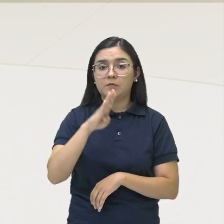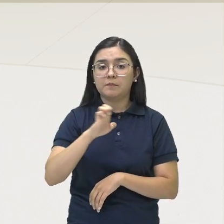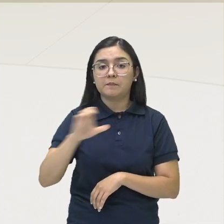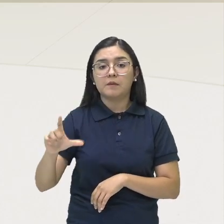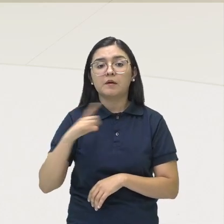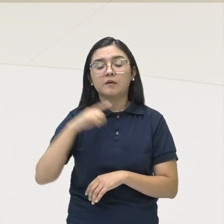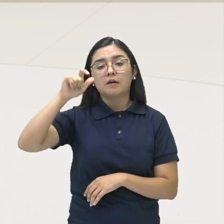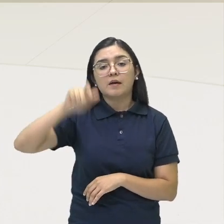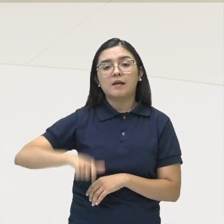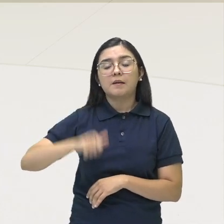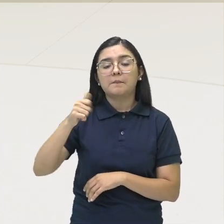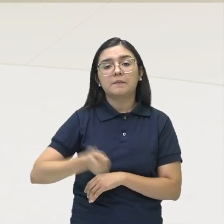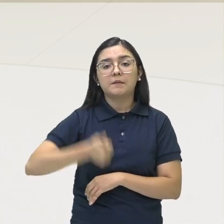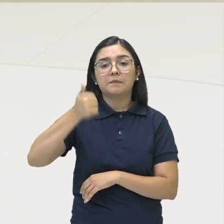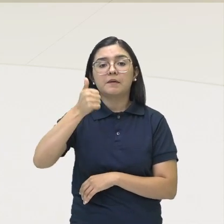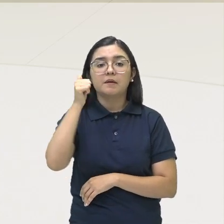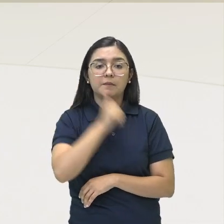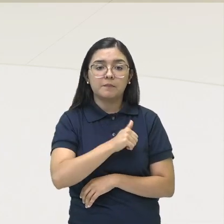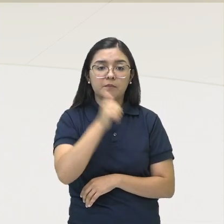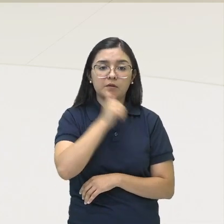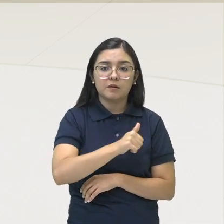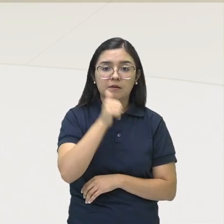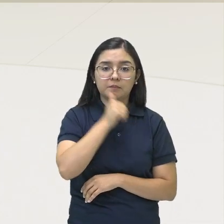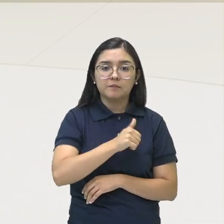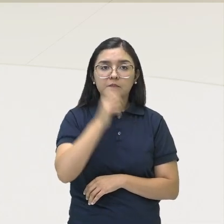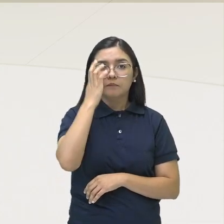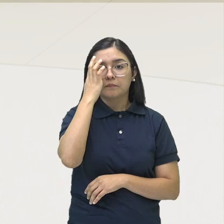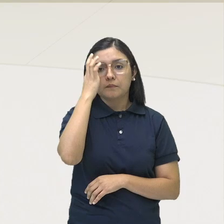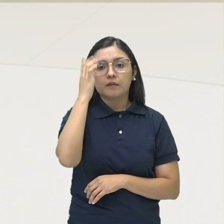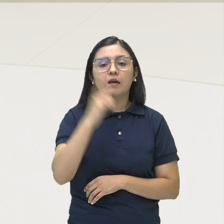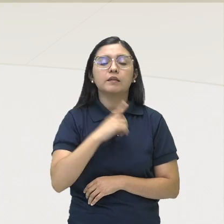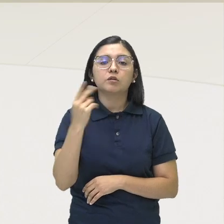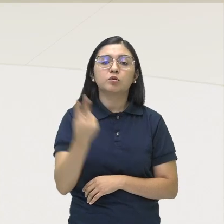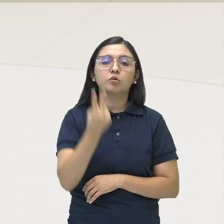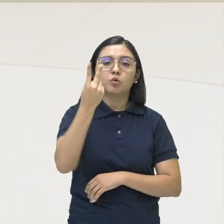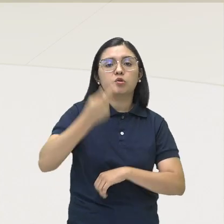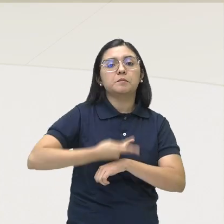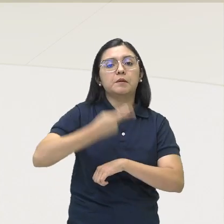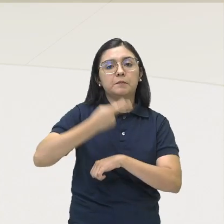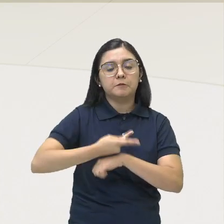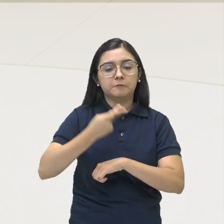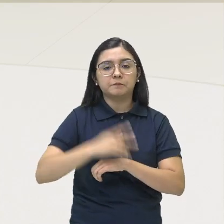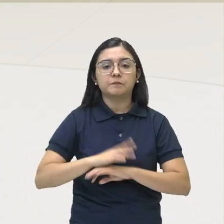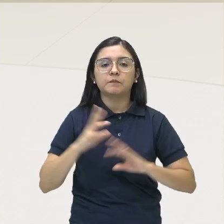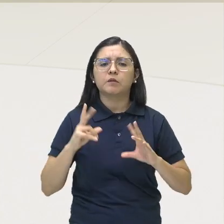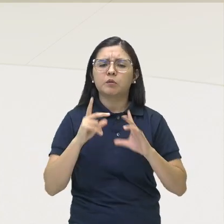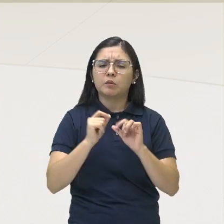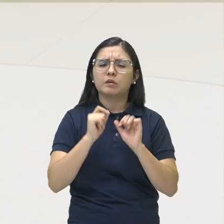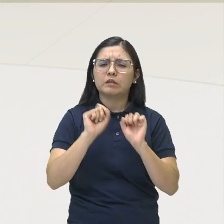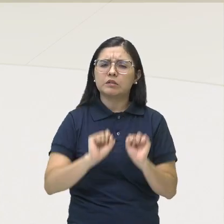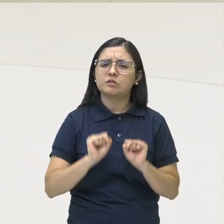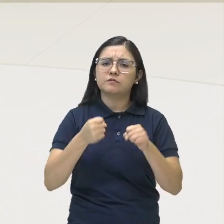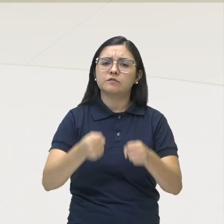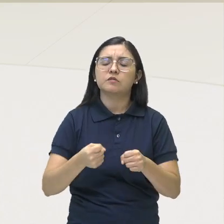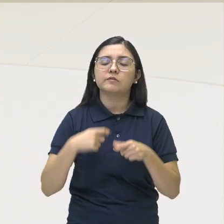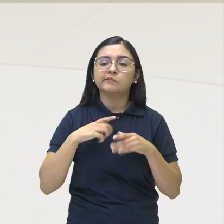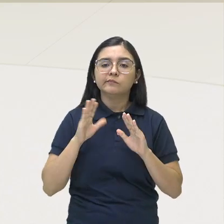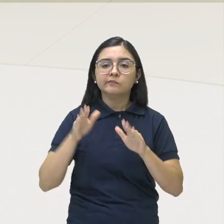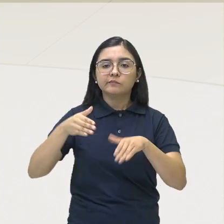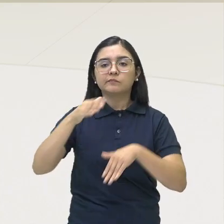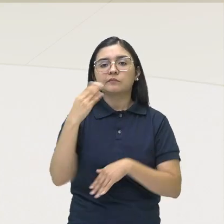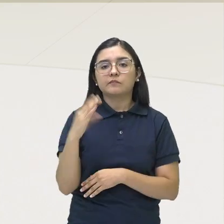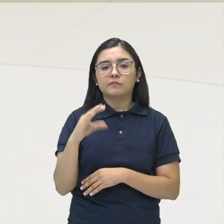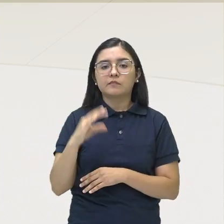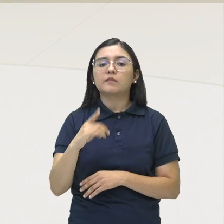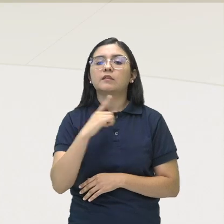primeira mulher ou personalidade, né, a receber 2 prêmios. toda a dedicação da Marie à ciência teve um